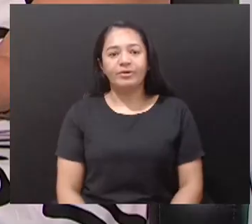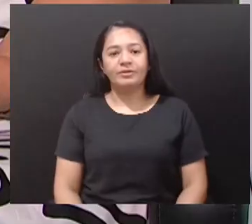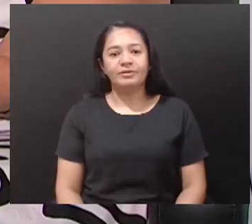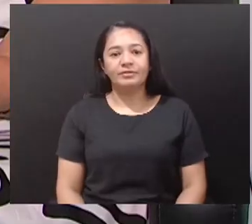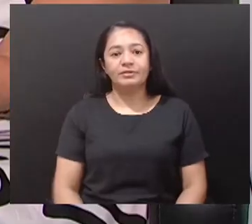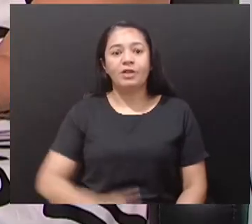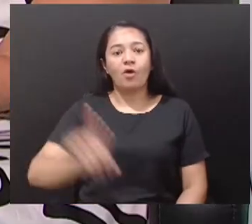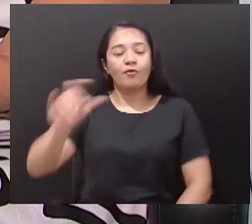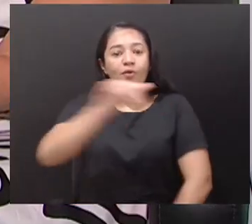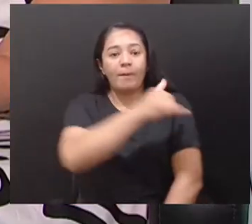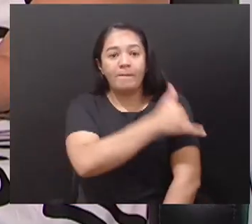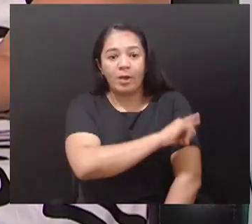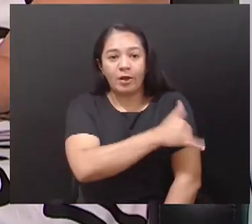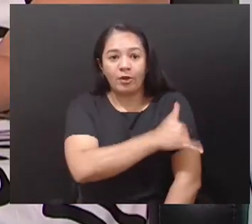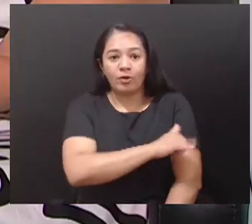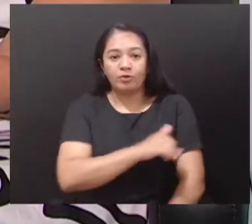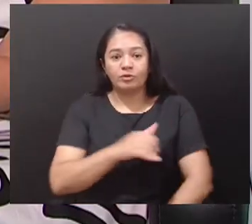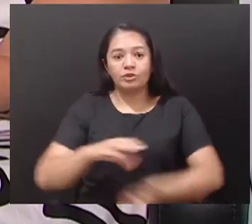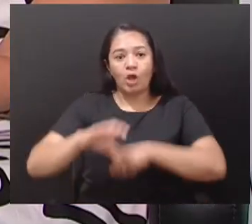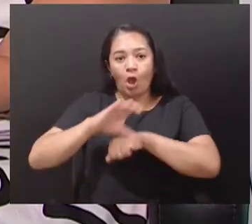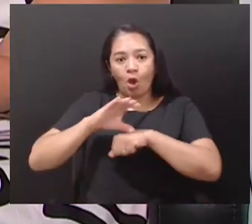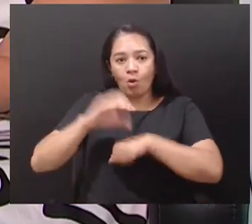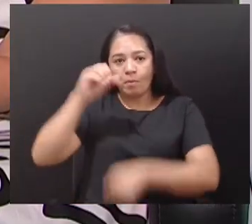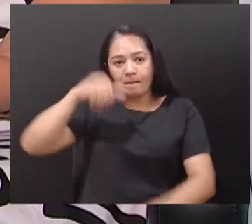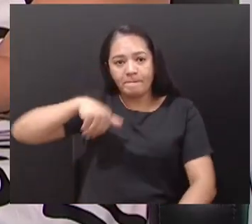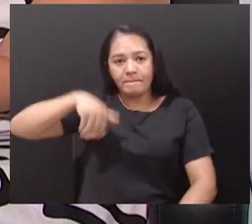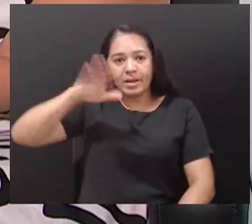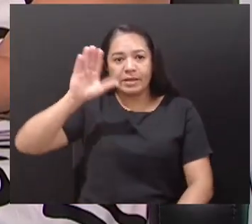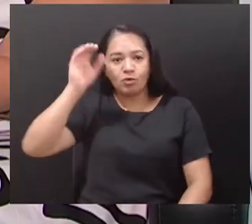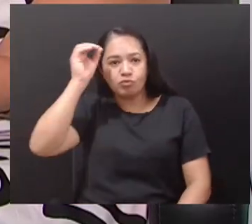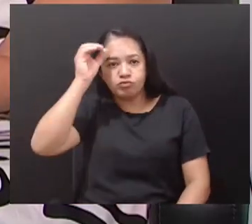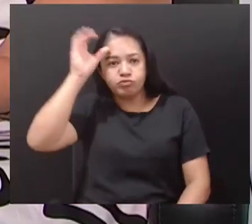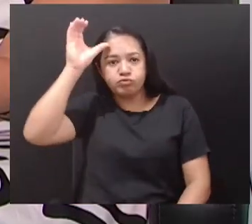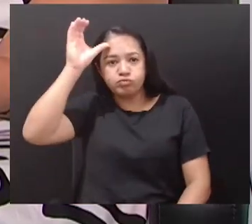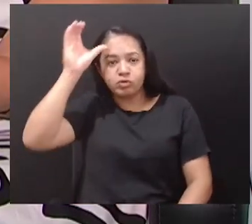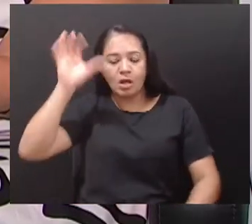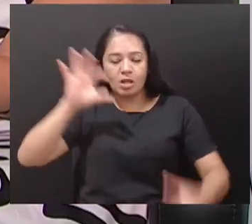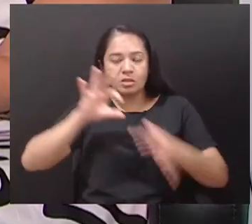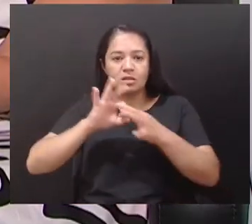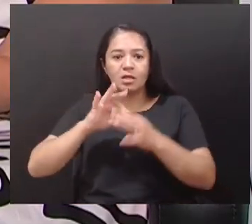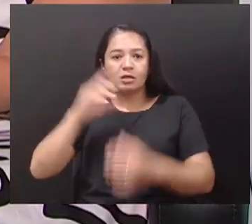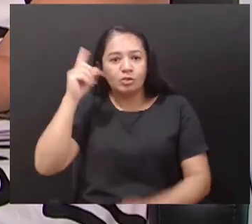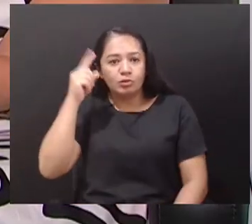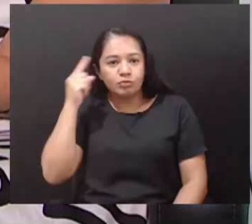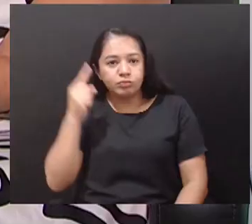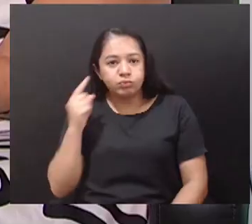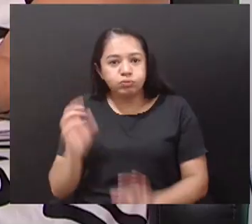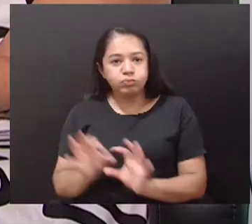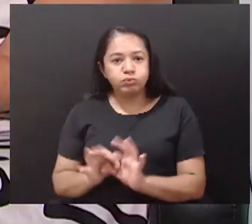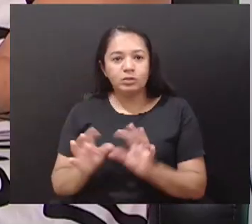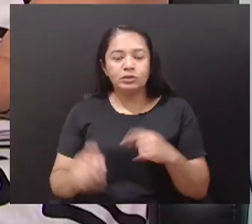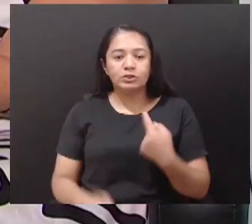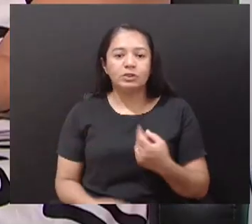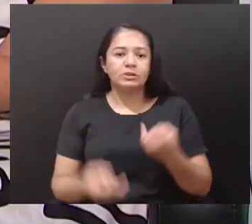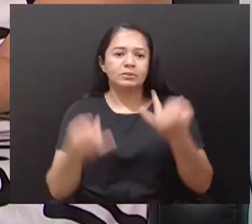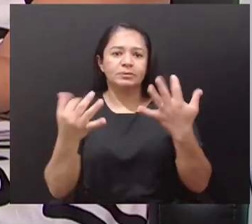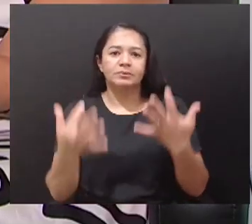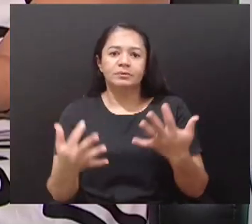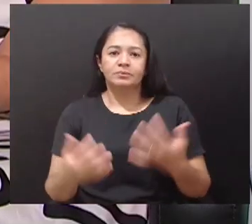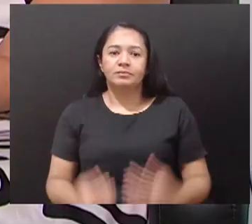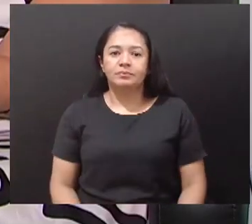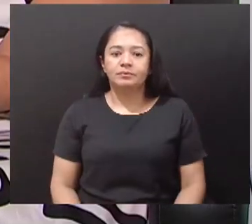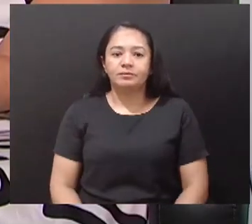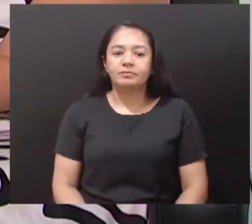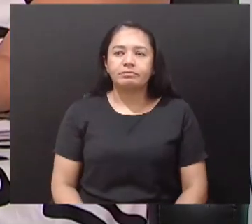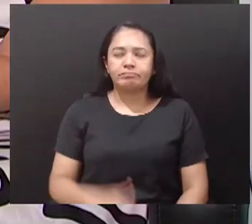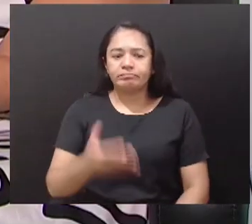buscar conhecimento, mais conhecimento, ligado ali à soltura de caixa, que estava numa crescente. A gente está falando de quase 5 anos atrás, que começou